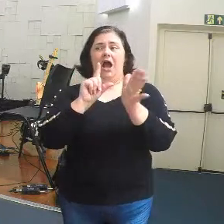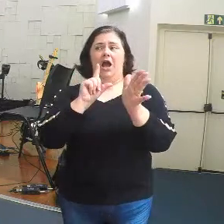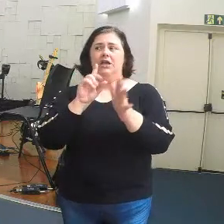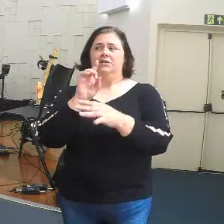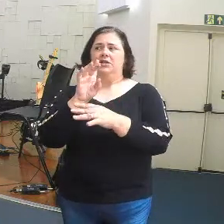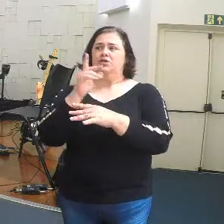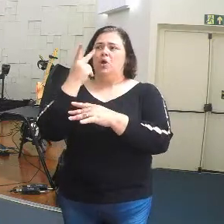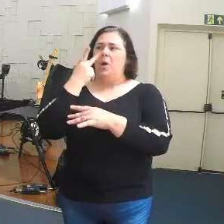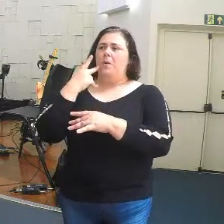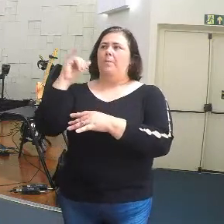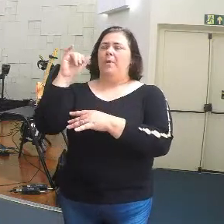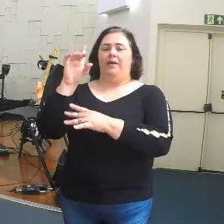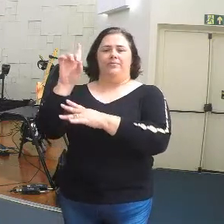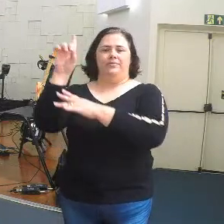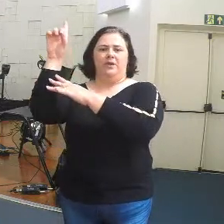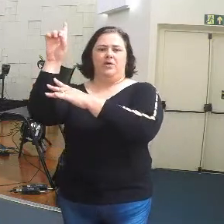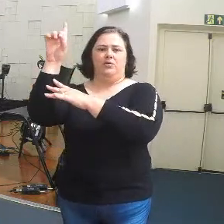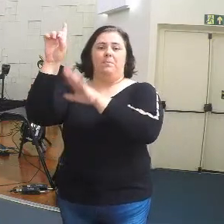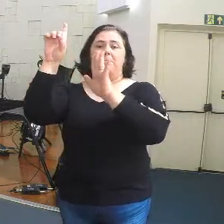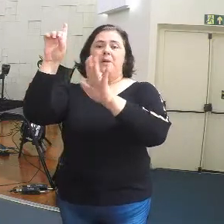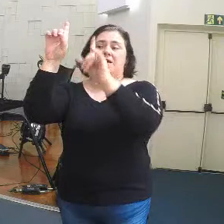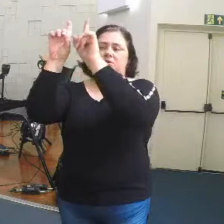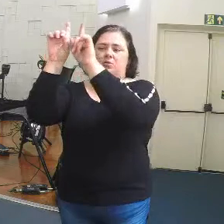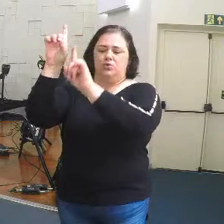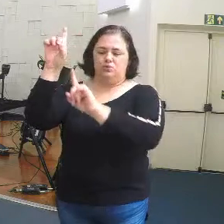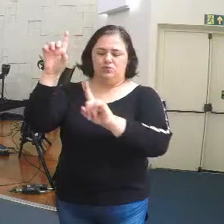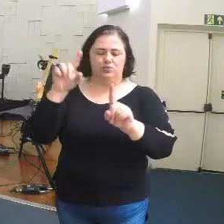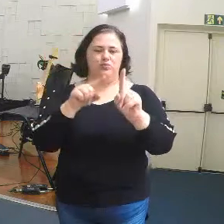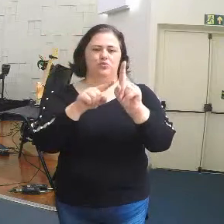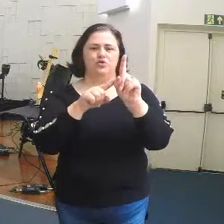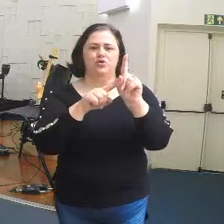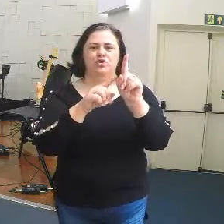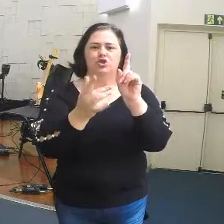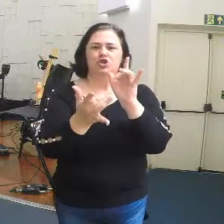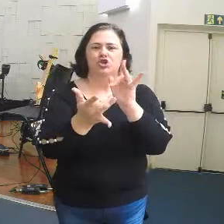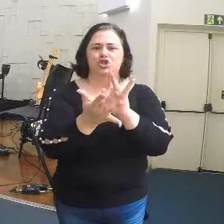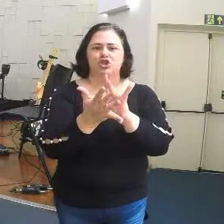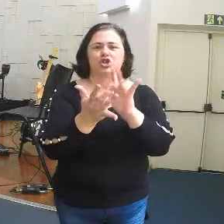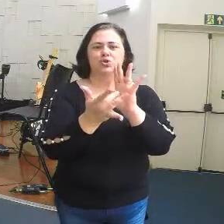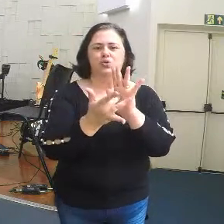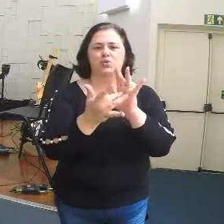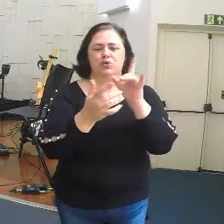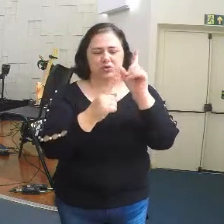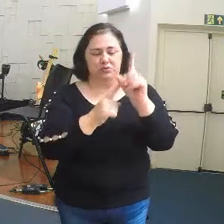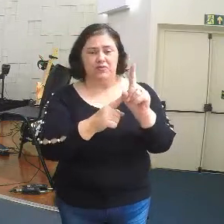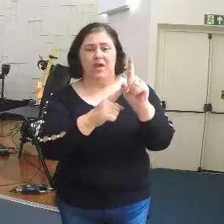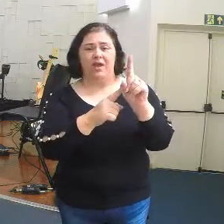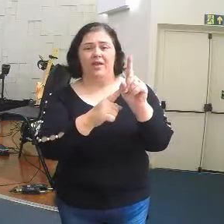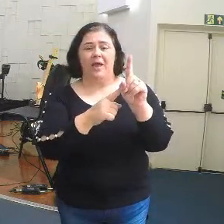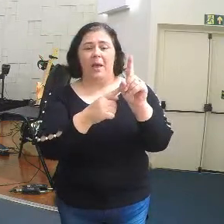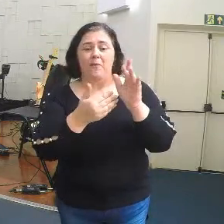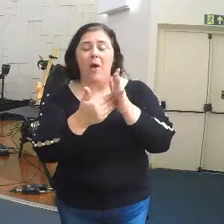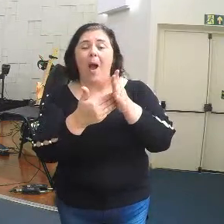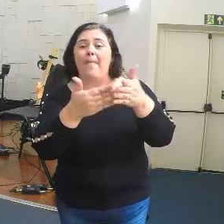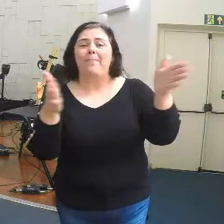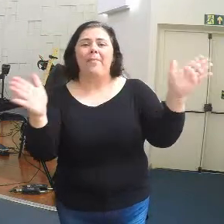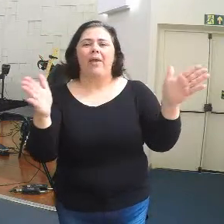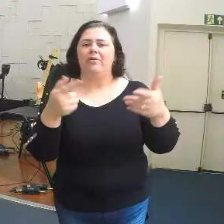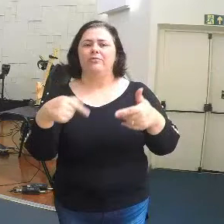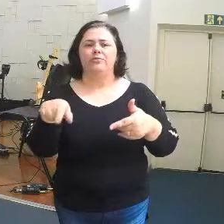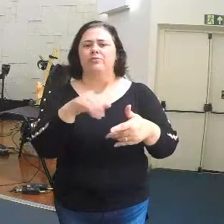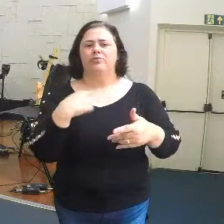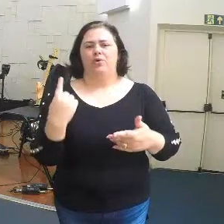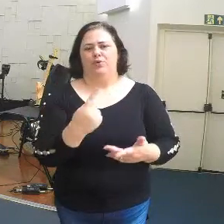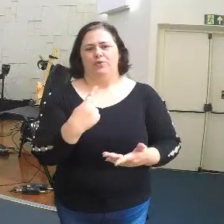foi manifestada. Os estudiosos já conseguem afirmar que